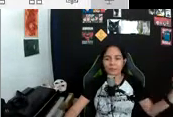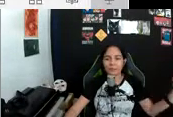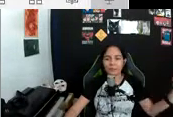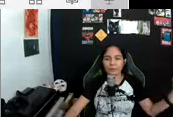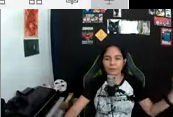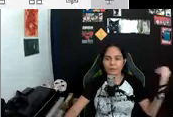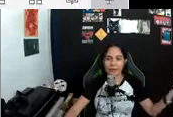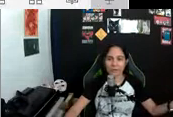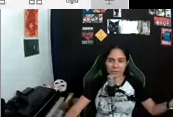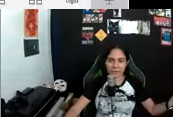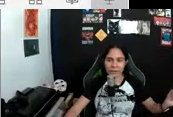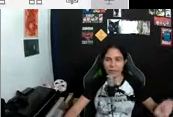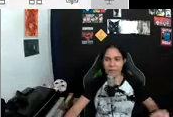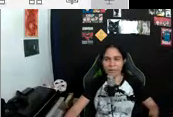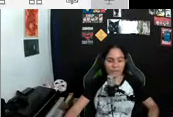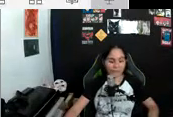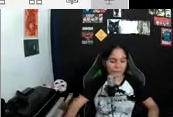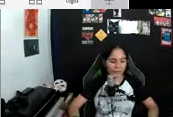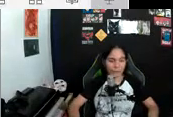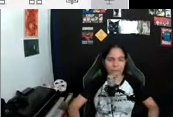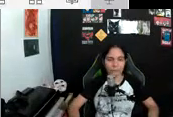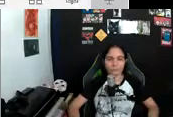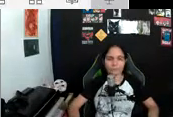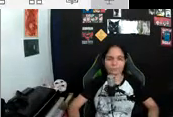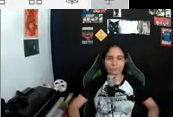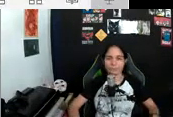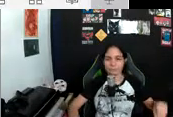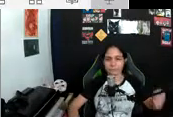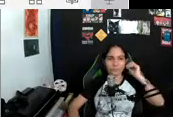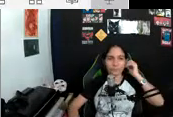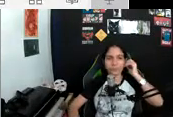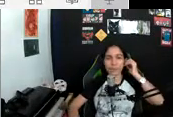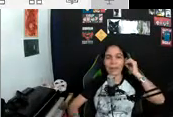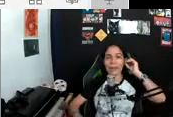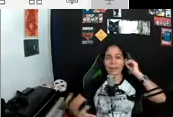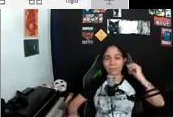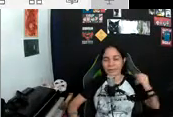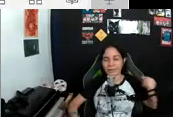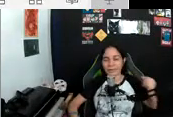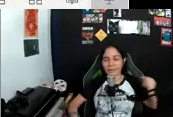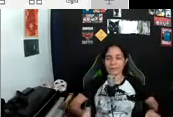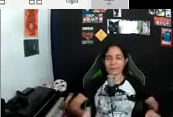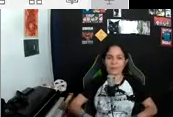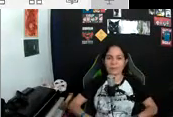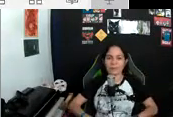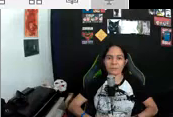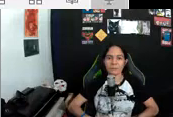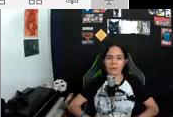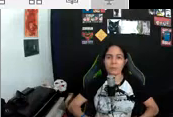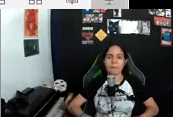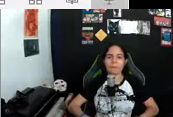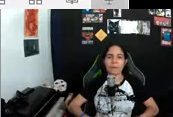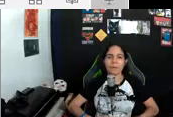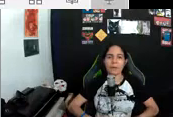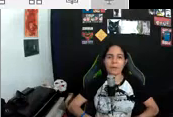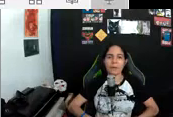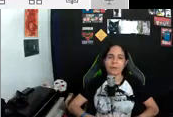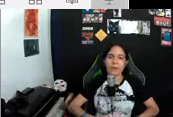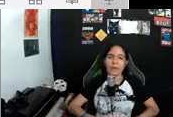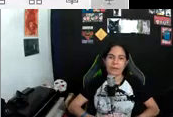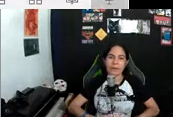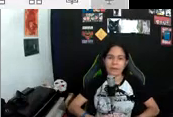existir mais auxiliar, só ficar com técnicos e enfermeiros. As parteiras, da mesma forma,